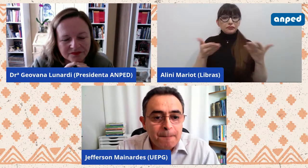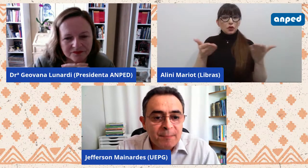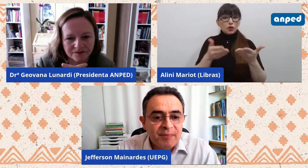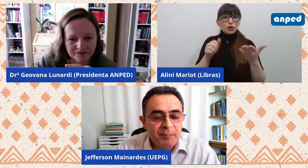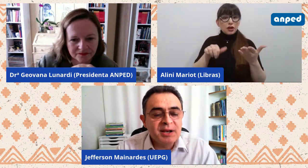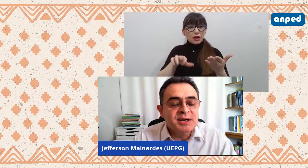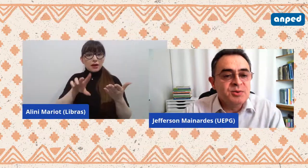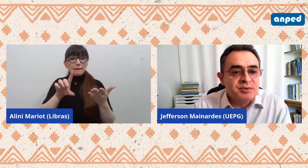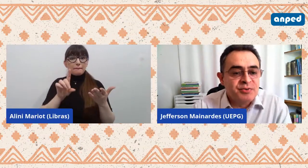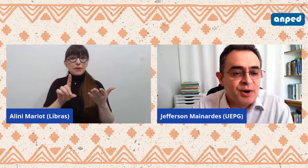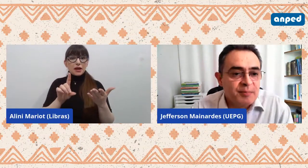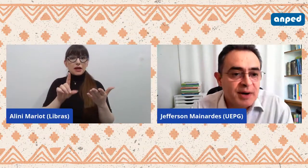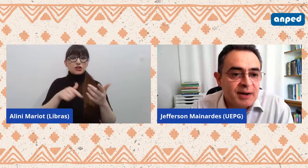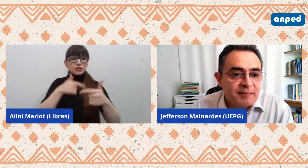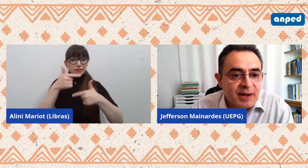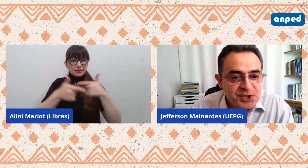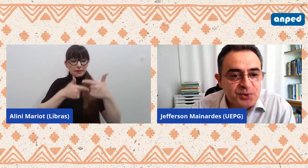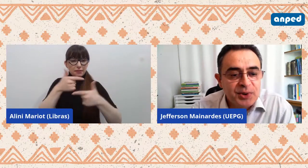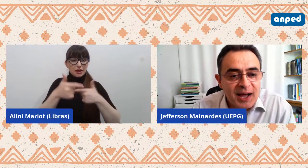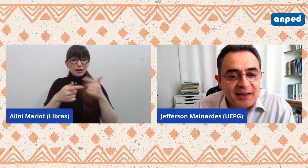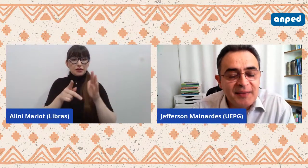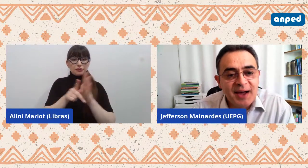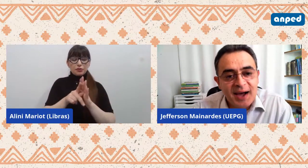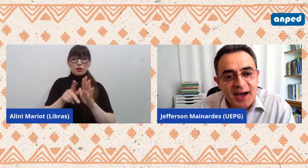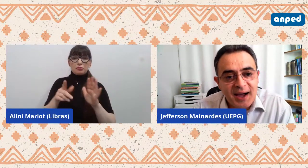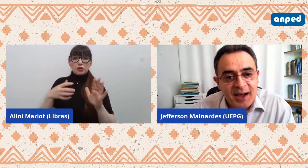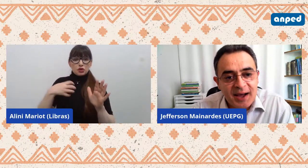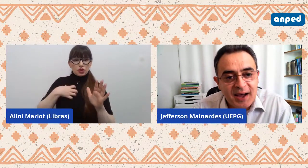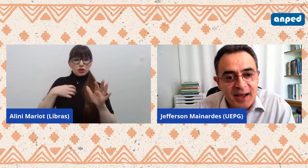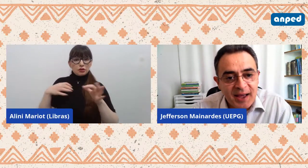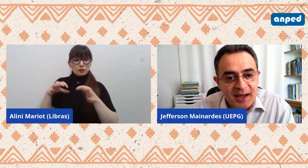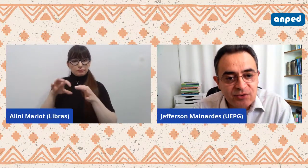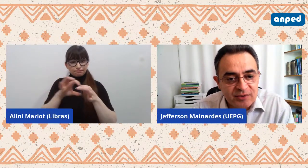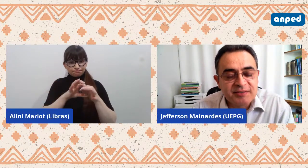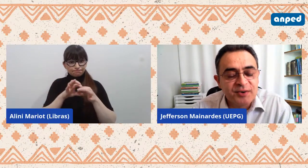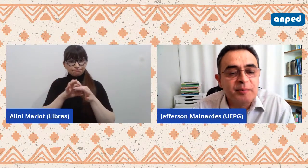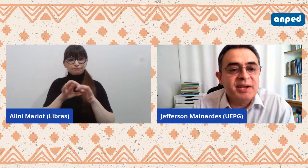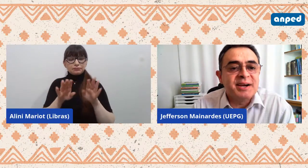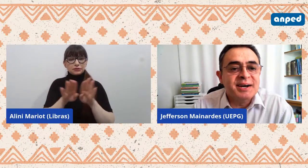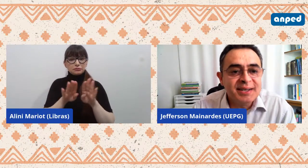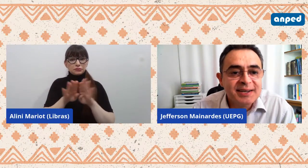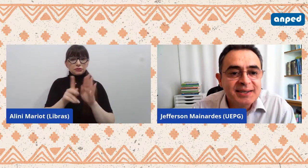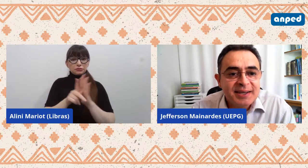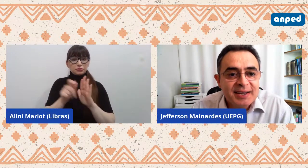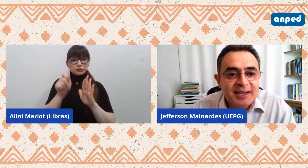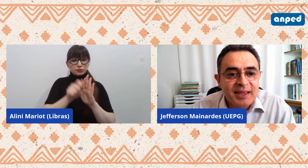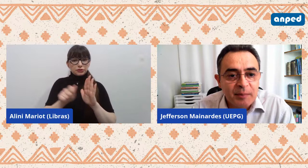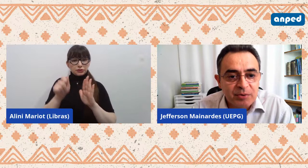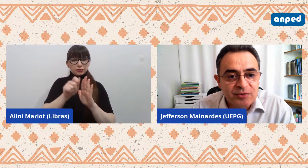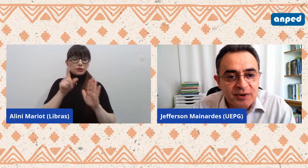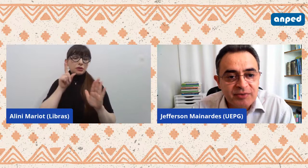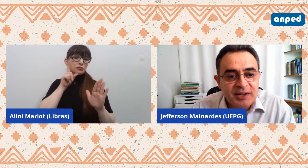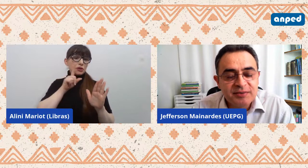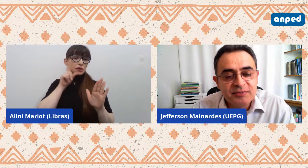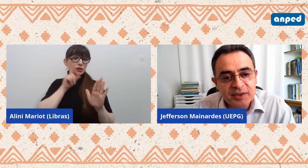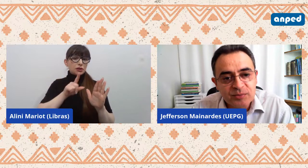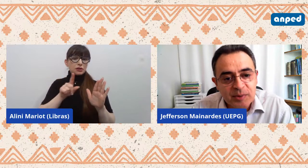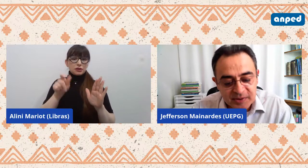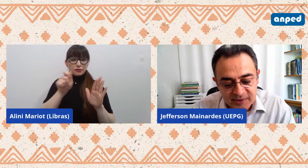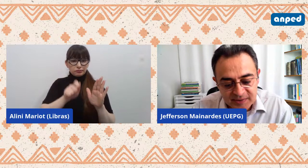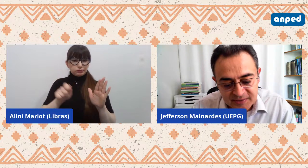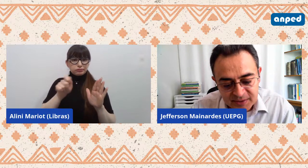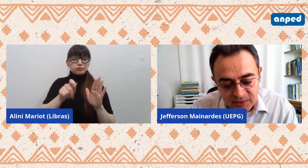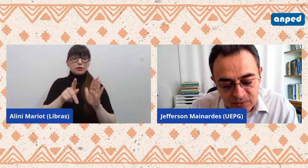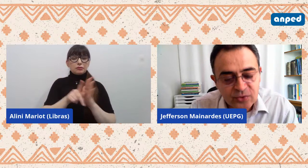está trabalhando de forma articulada a Associação Americana, que a professora Felice fez